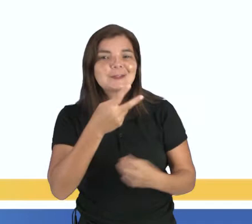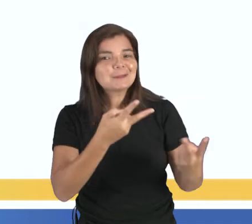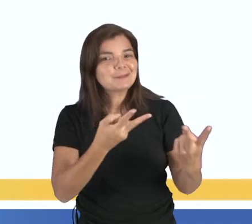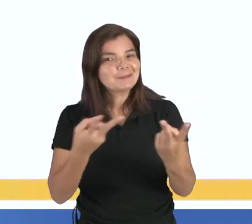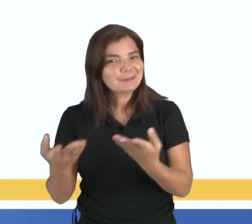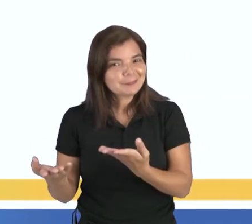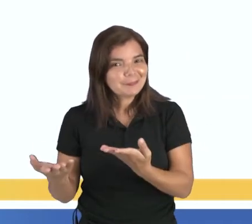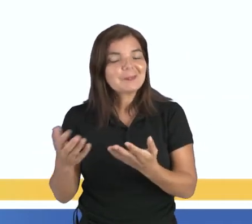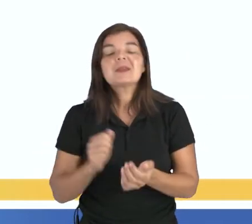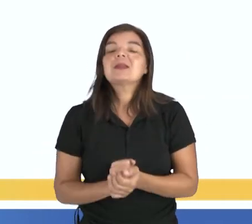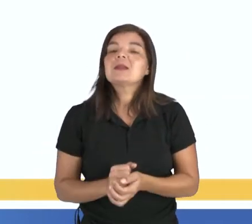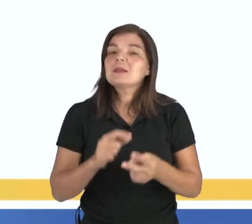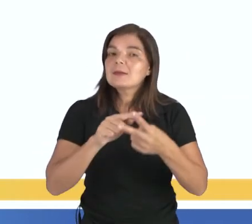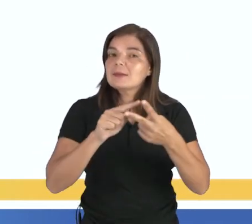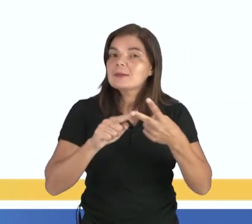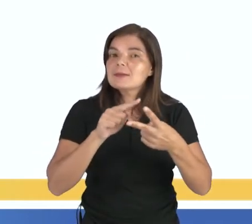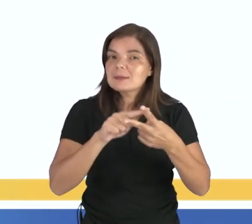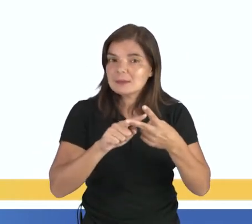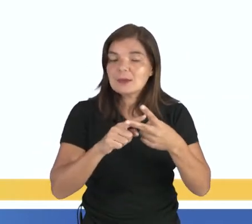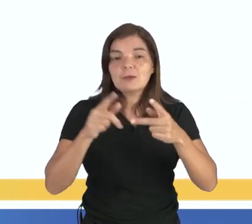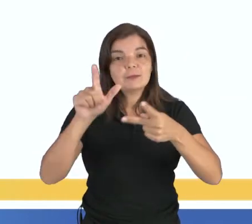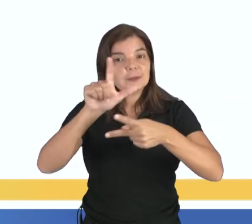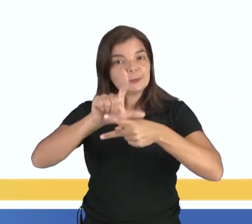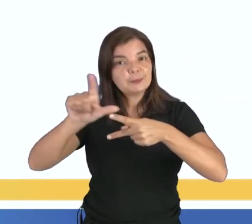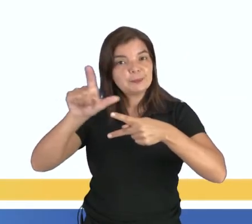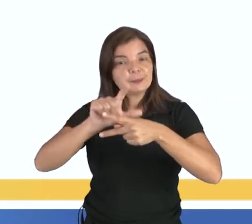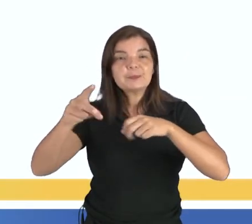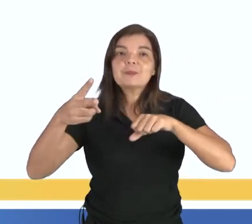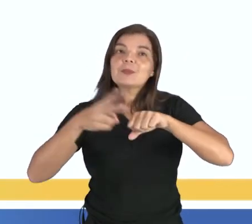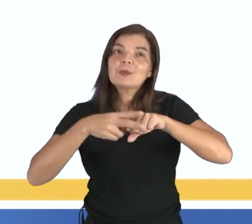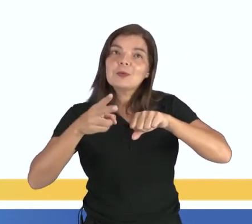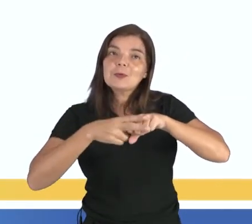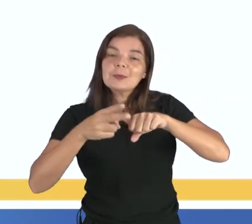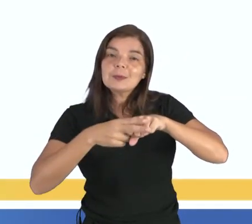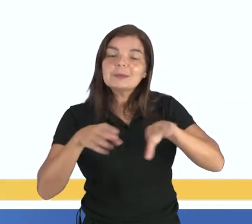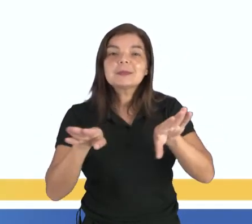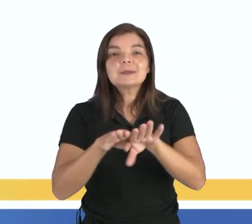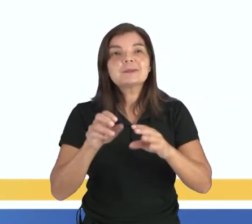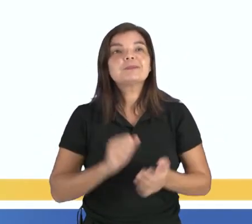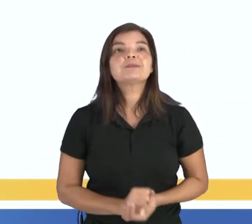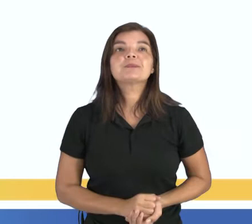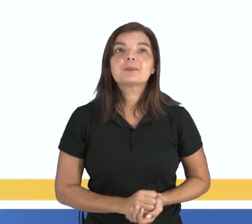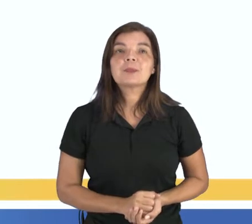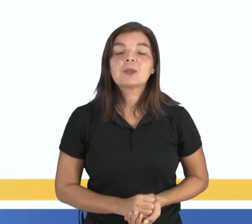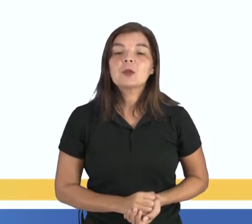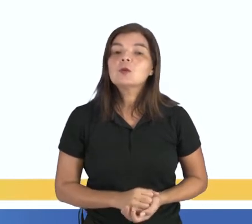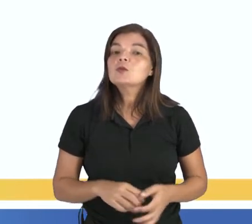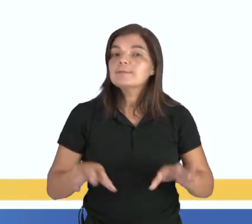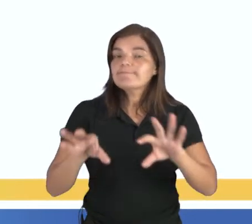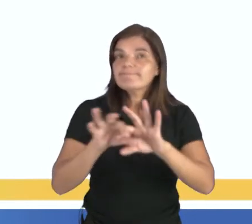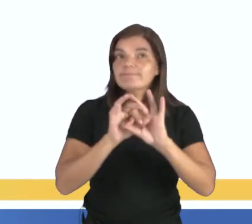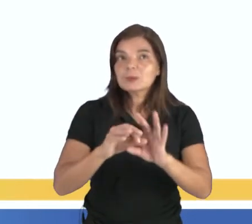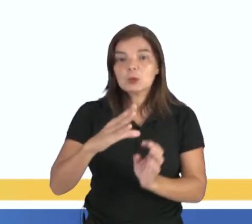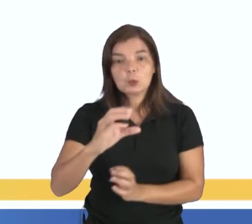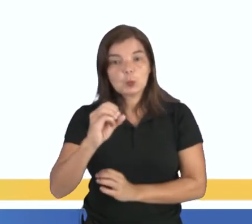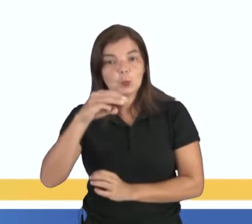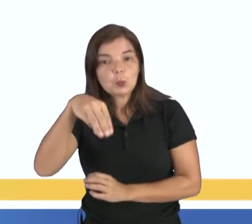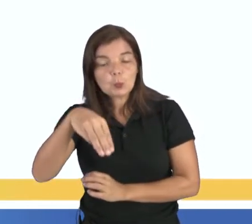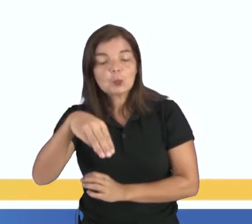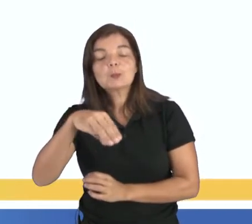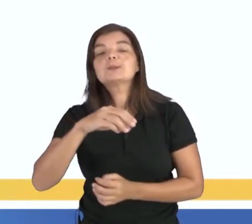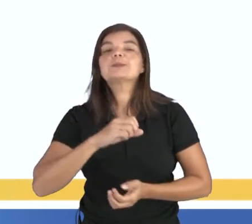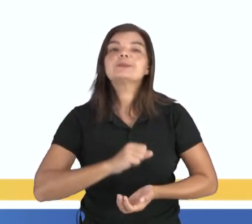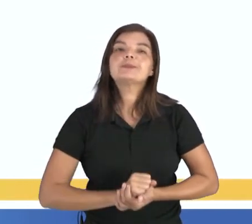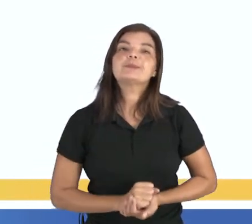duas, no caso, vão para o plural. O verbo propõe, o verbo vai para o plural, né? Os sujeitos ligados